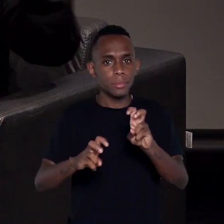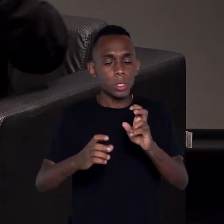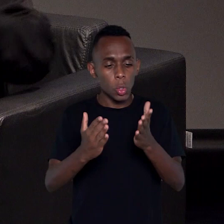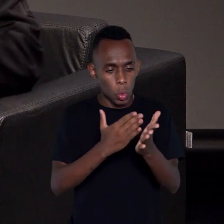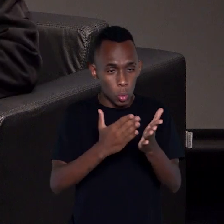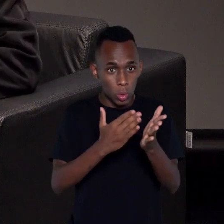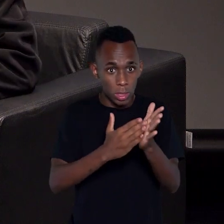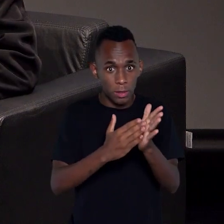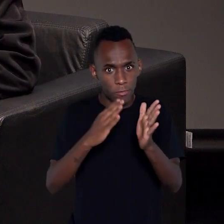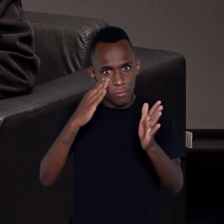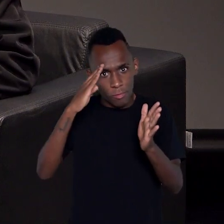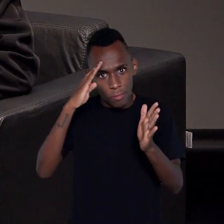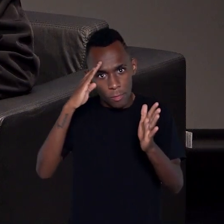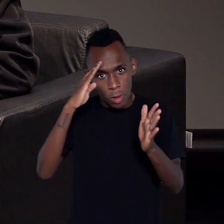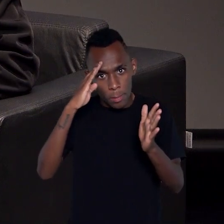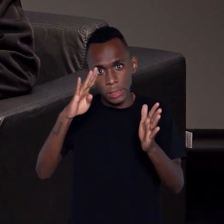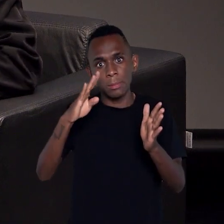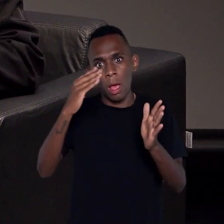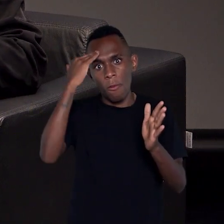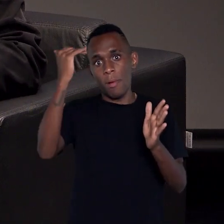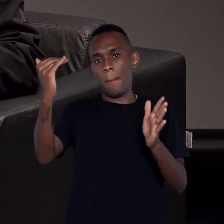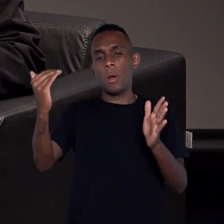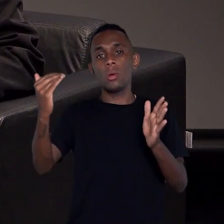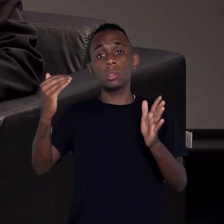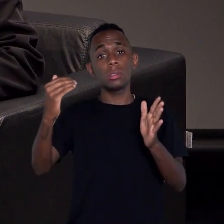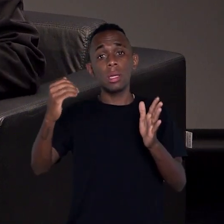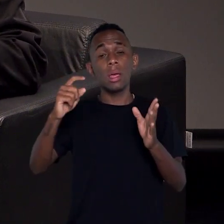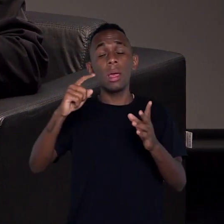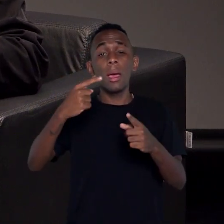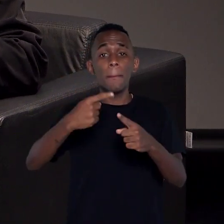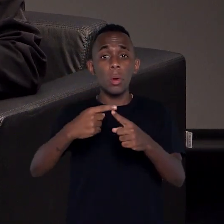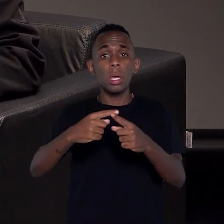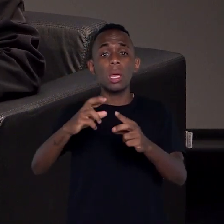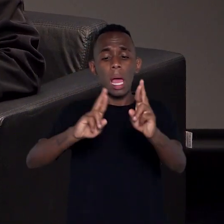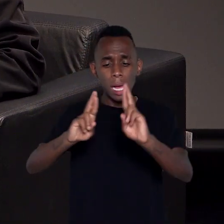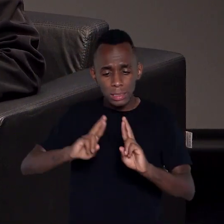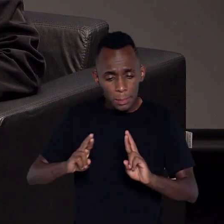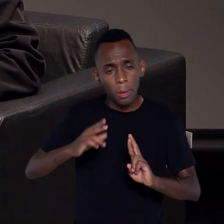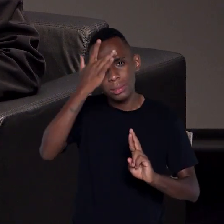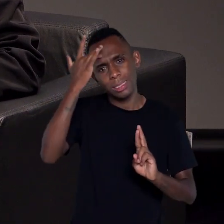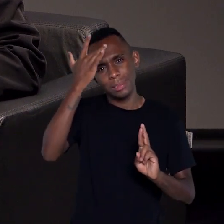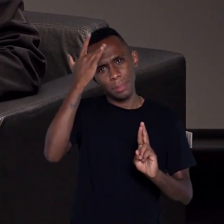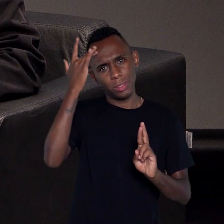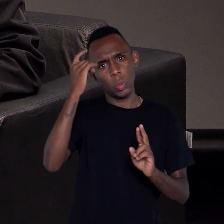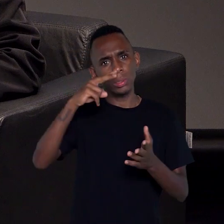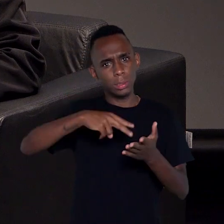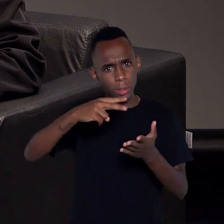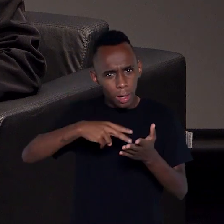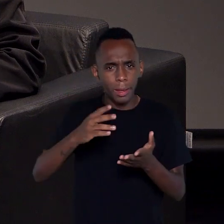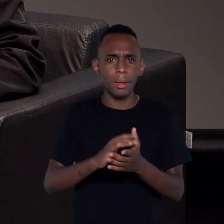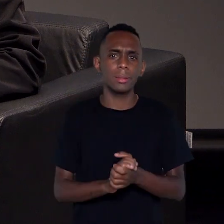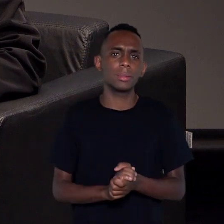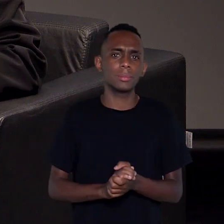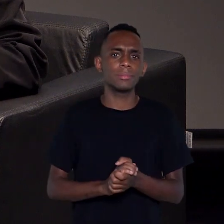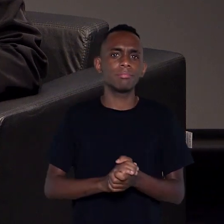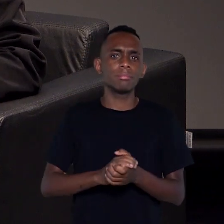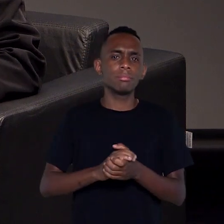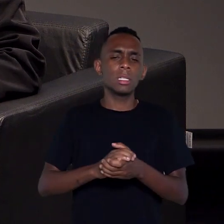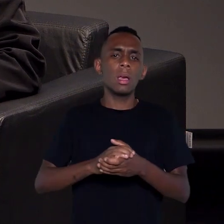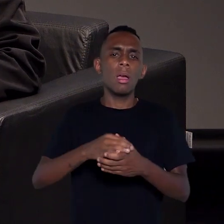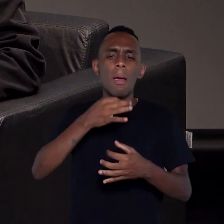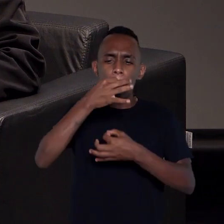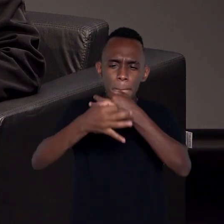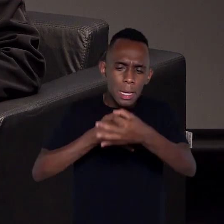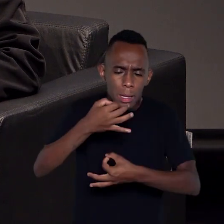que o livro tem feito, é por conta dos leitores, né, o que os leitores têm falado sobre essa história,